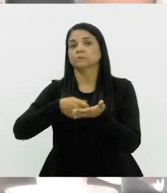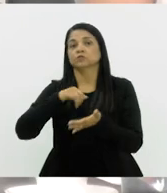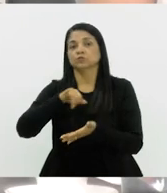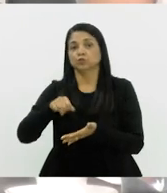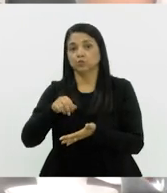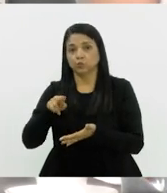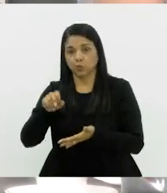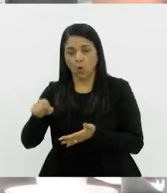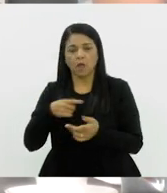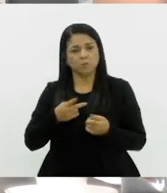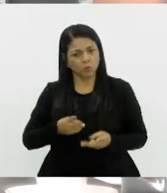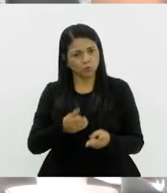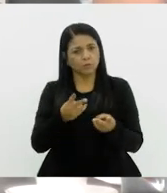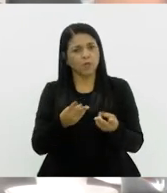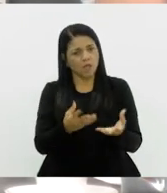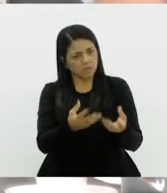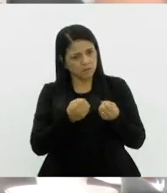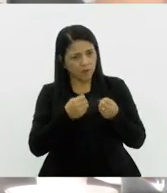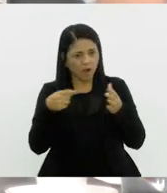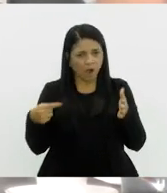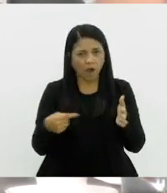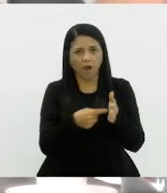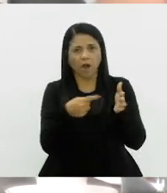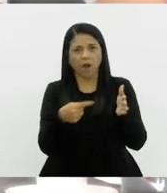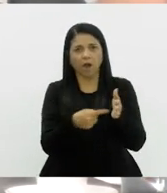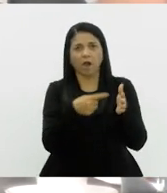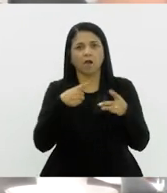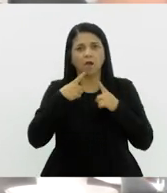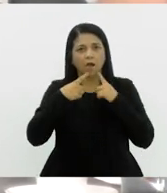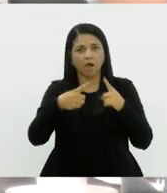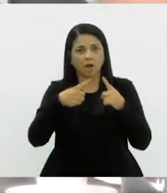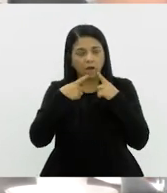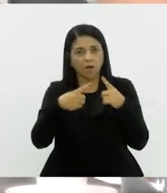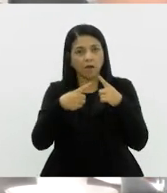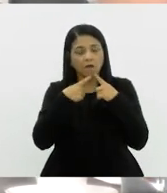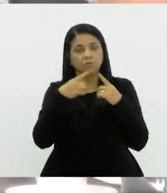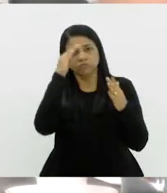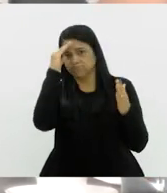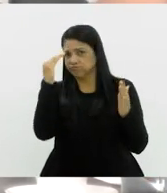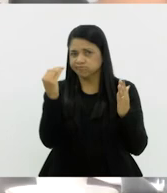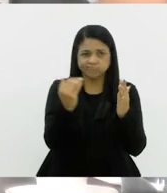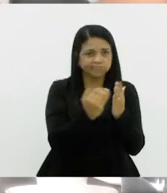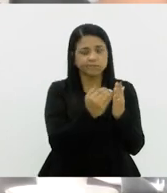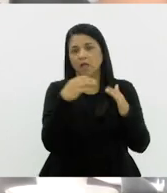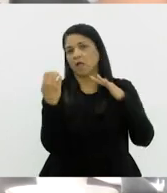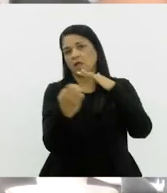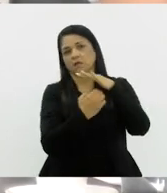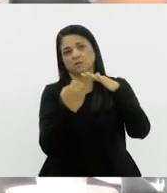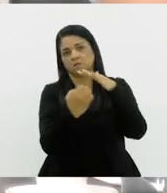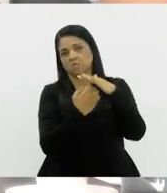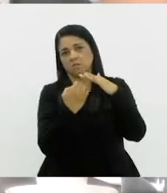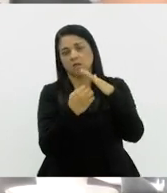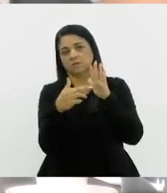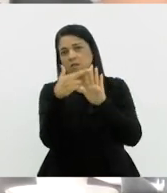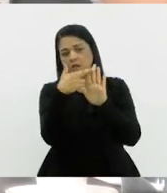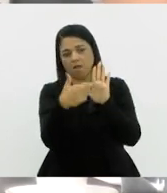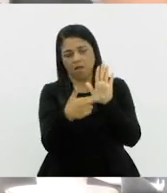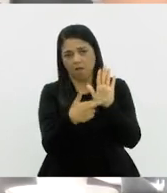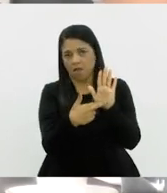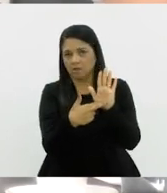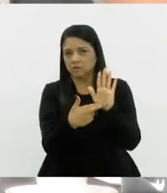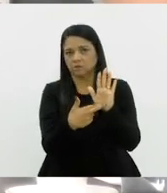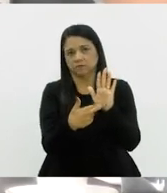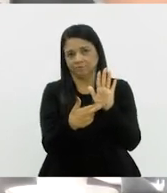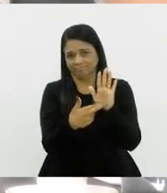recebendo reclamações, dessa vez a respeito do descumprimento por parte das empresas daquelas regulações que haviam sido